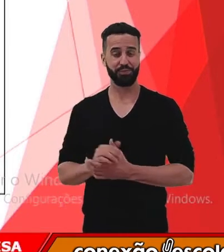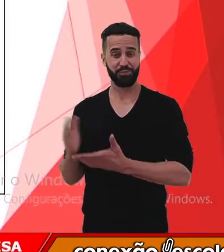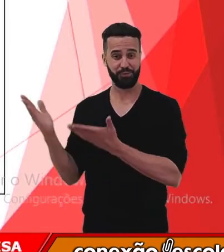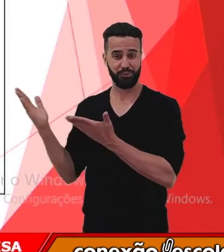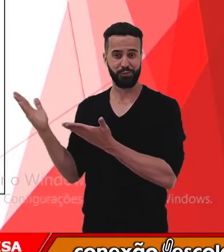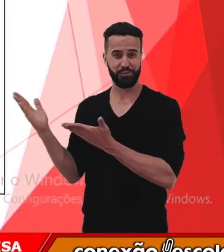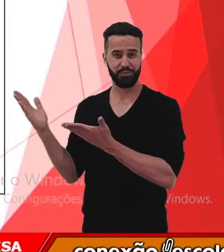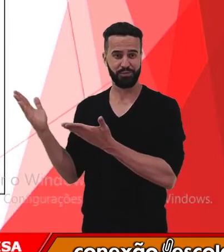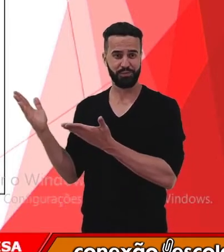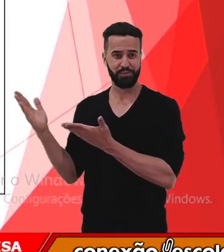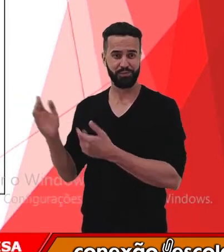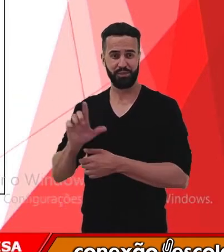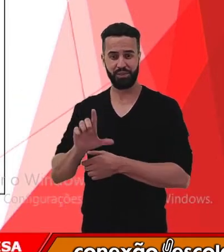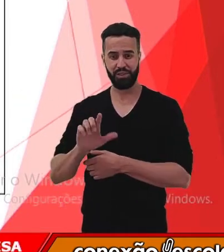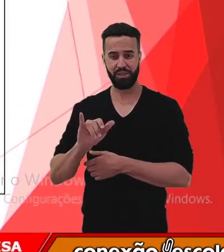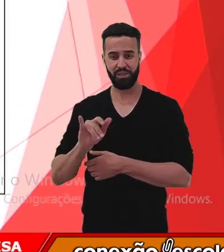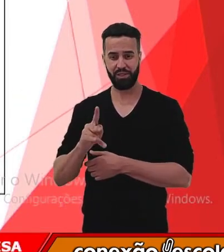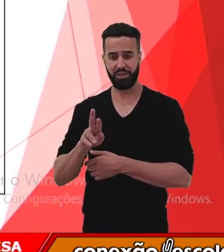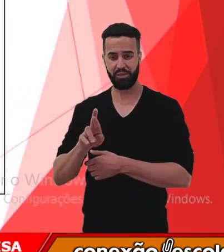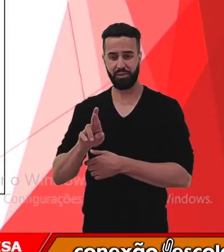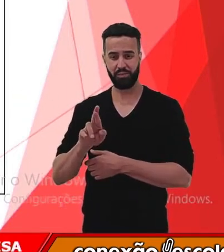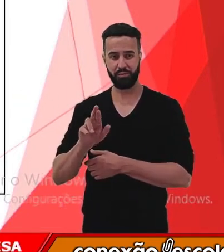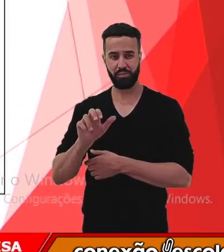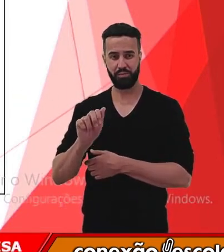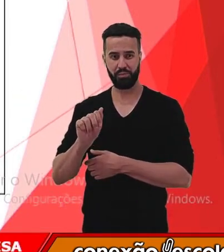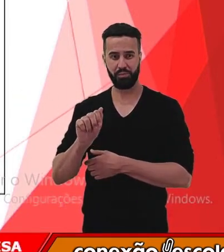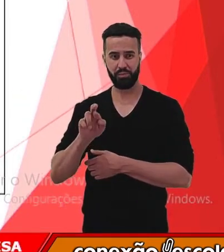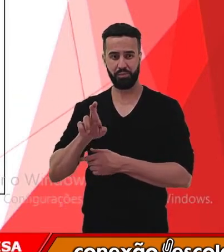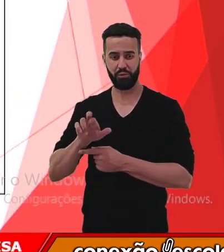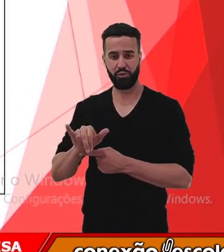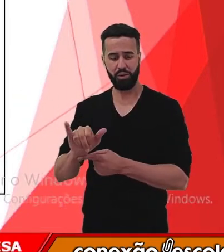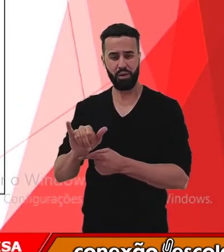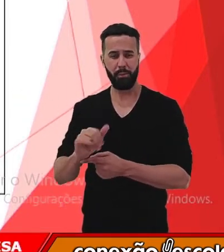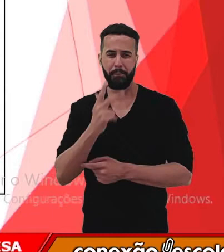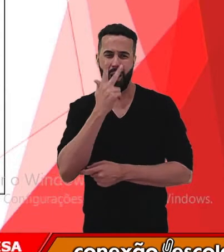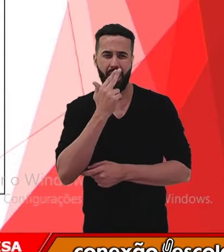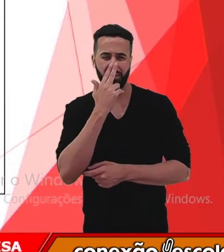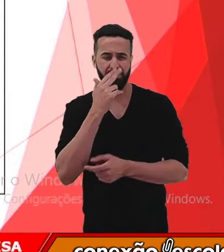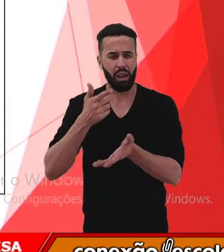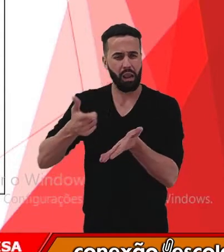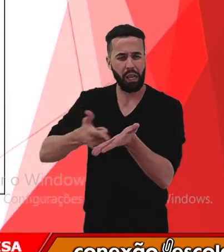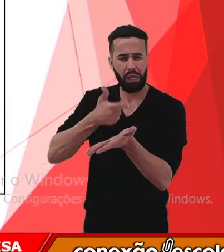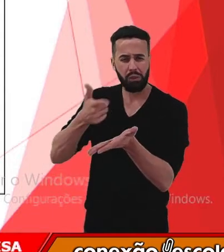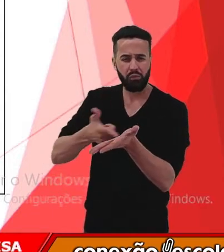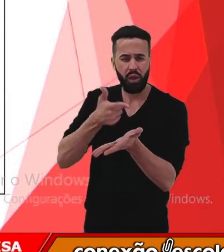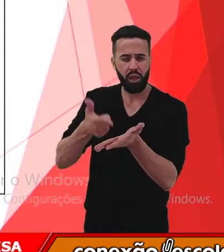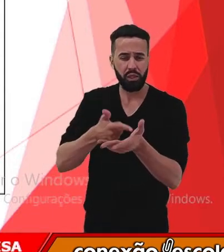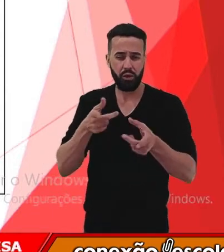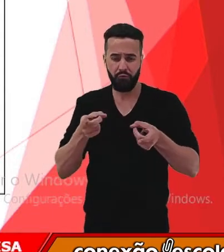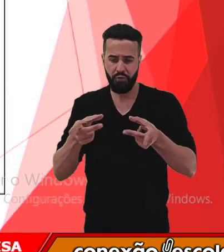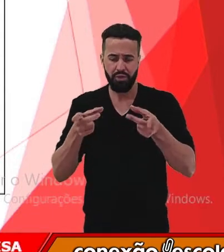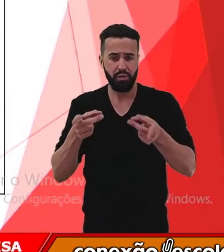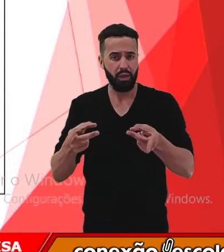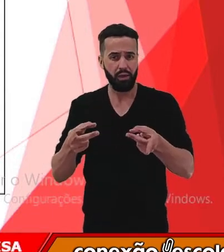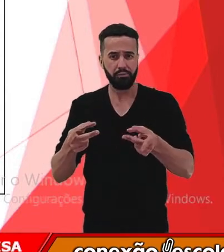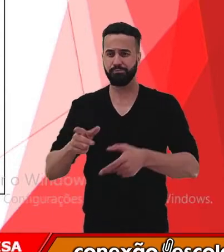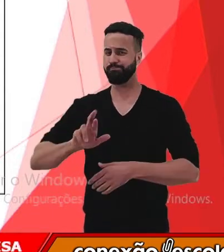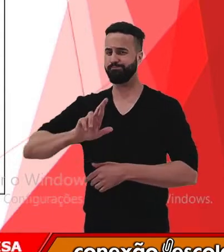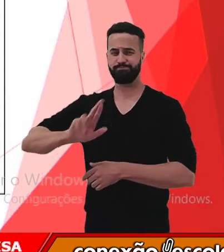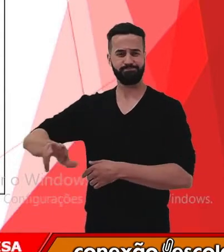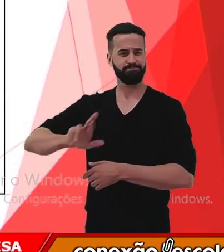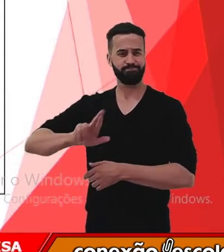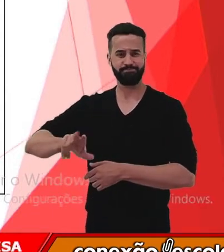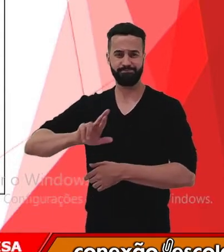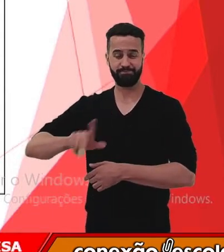segunda palavra. Library. Talvez ela lembre ali livraria, mas não é livraria exatamente. A